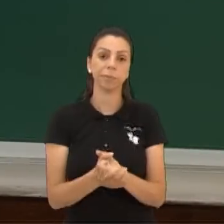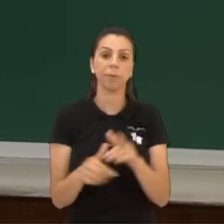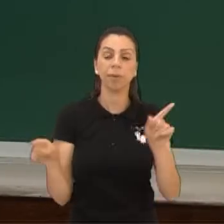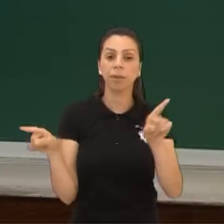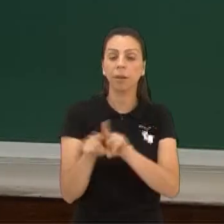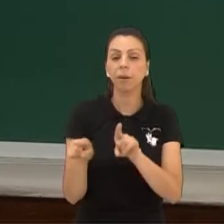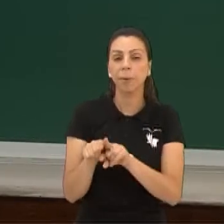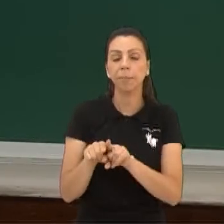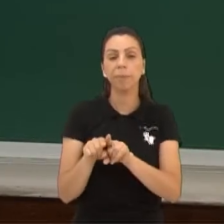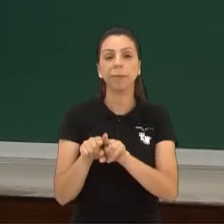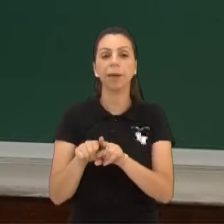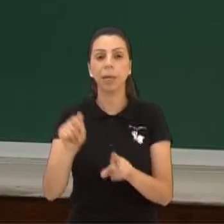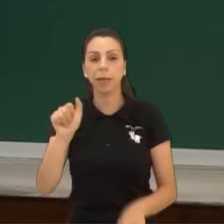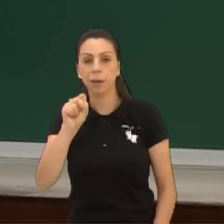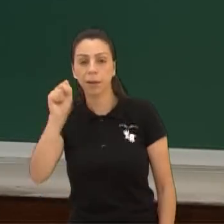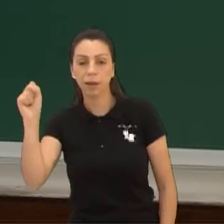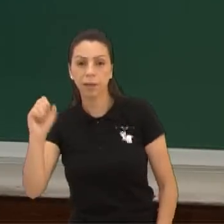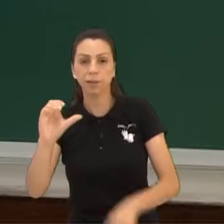vegetais,